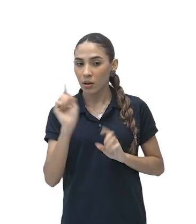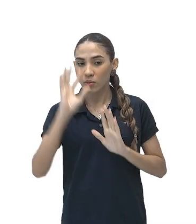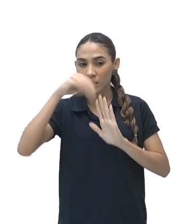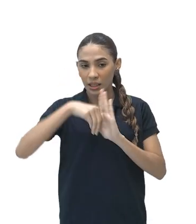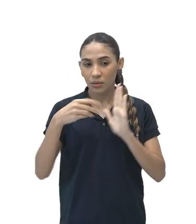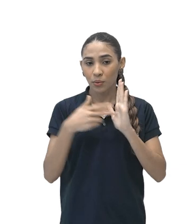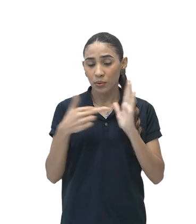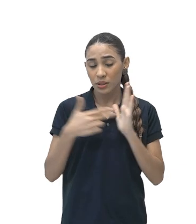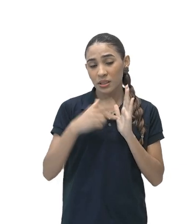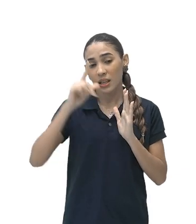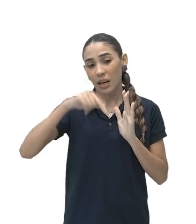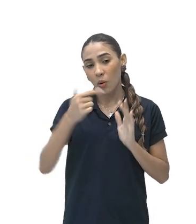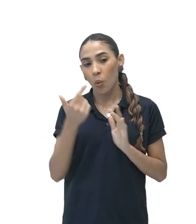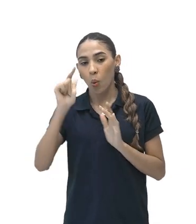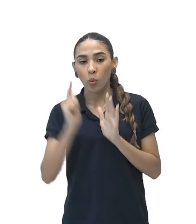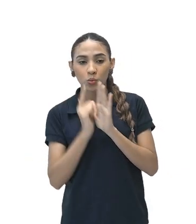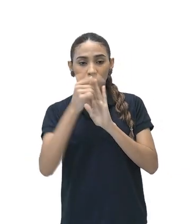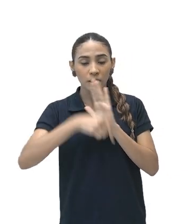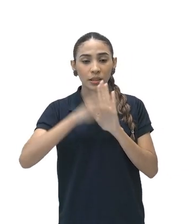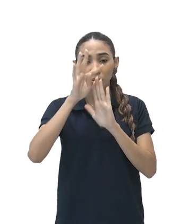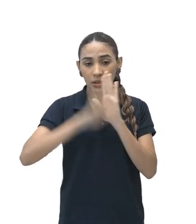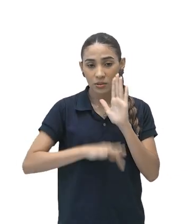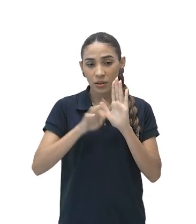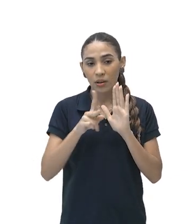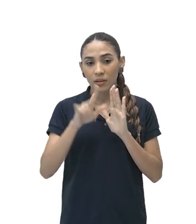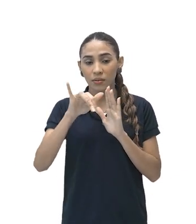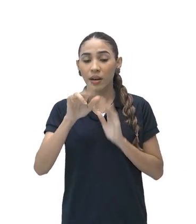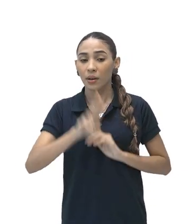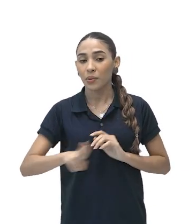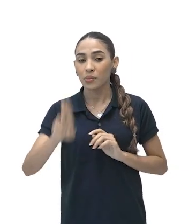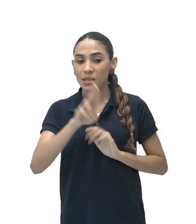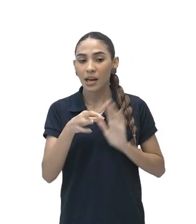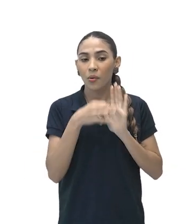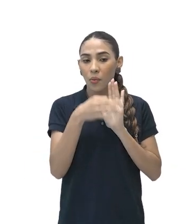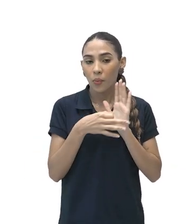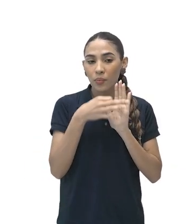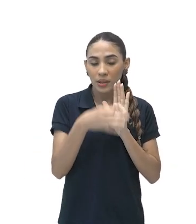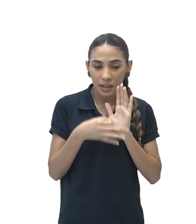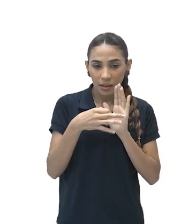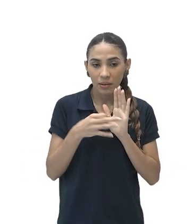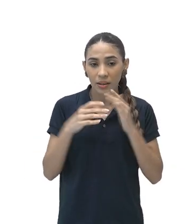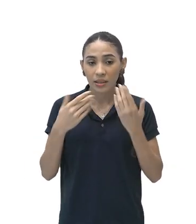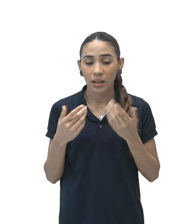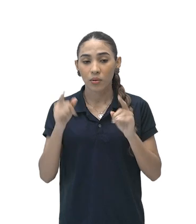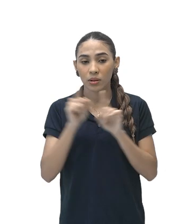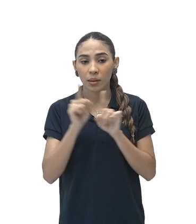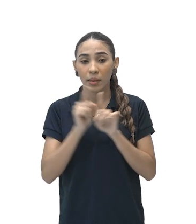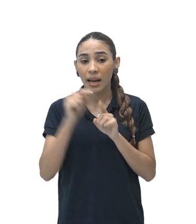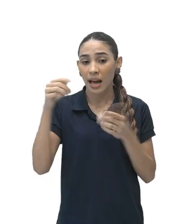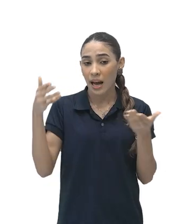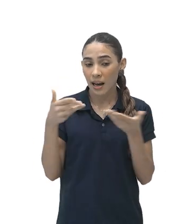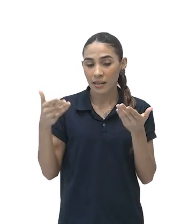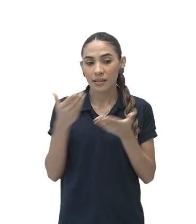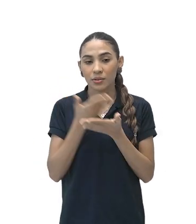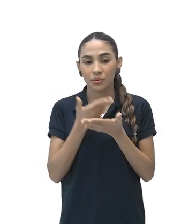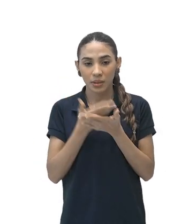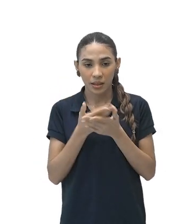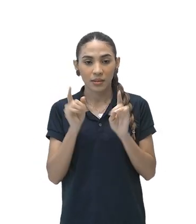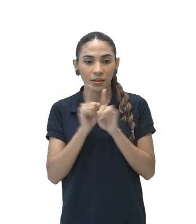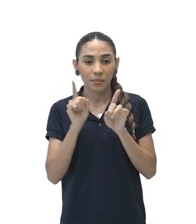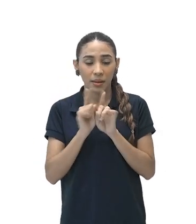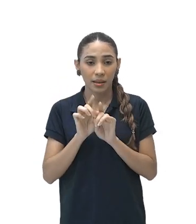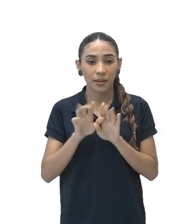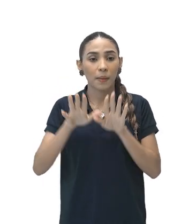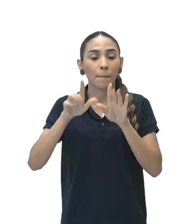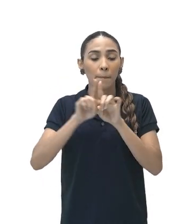notícia, correto? É outro gênero textual que a gente usa para opinar e que neste módulo nós vamos abordar também.